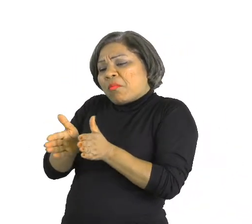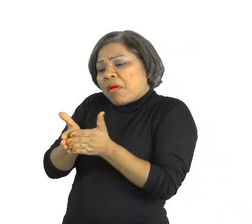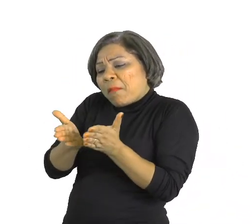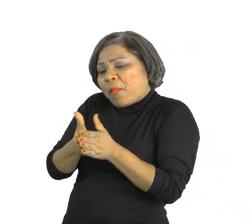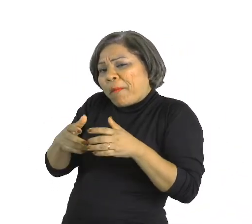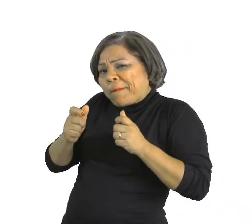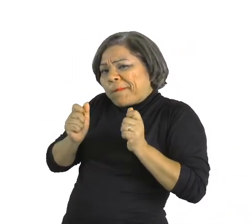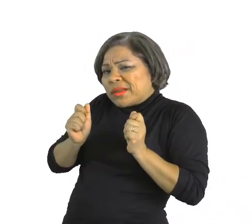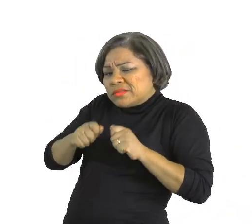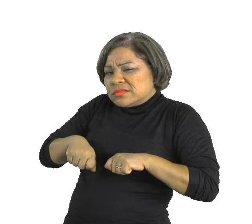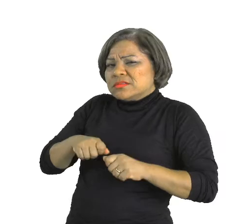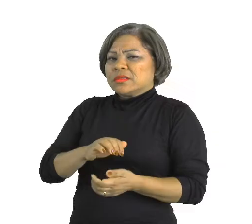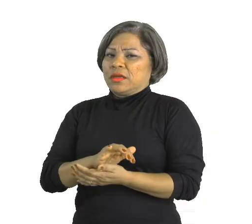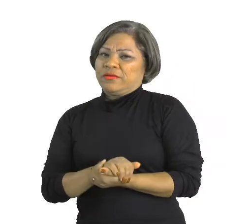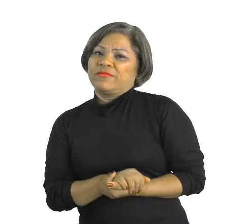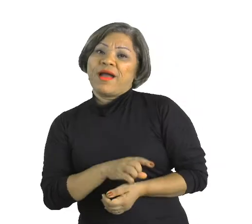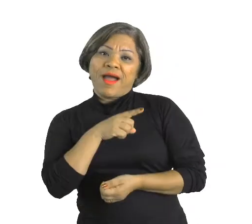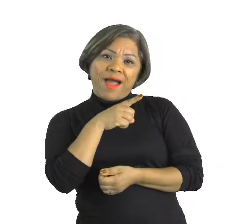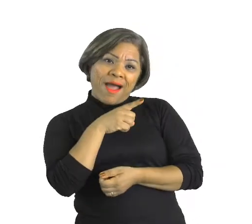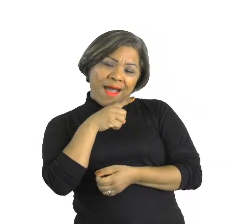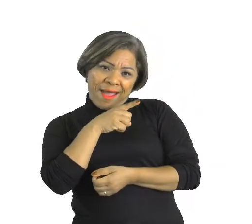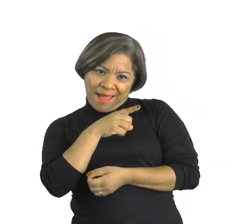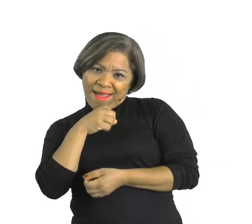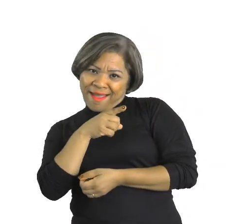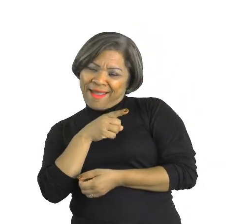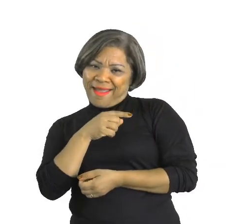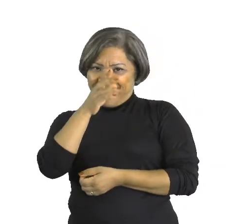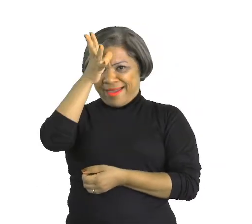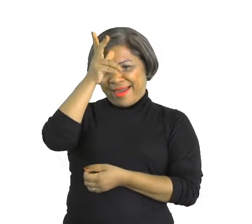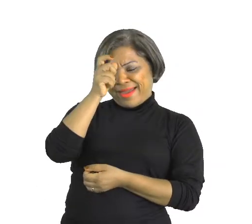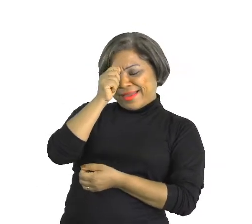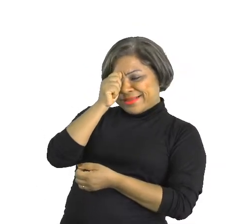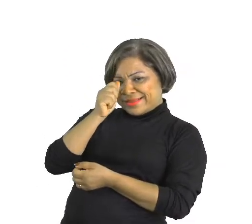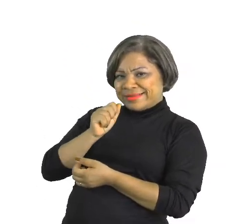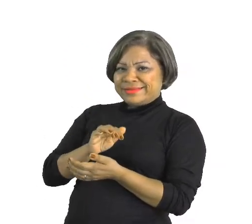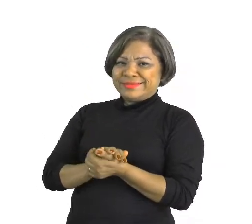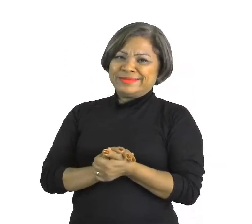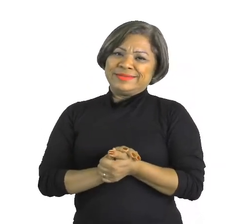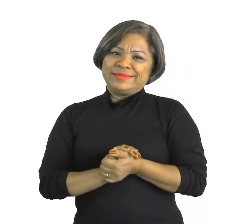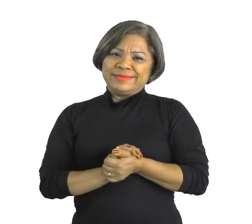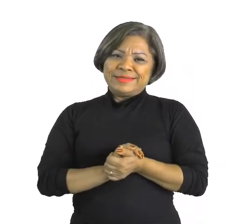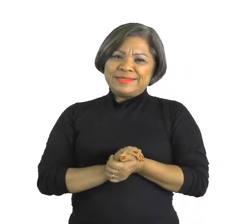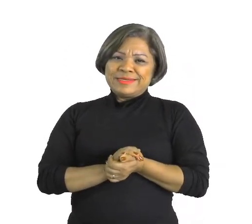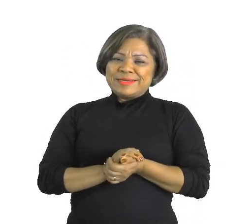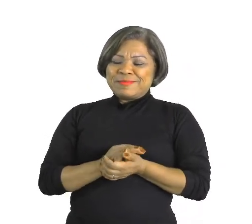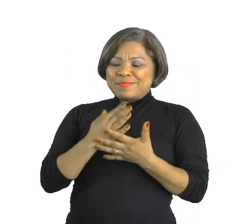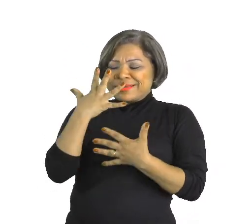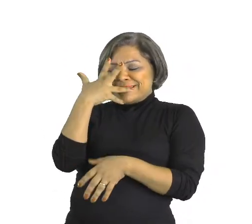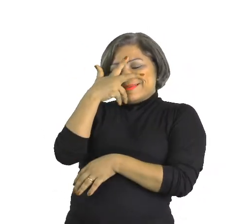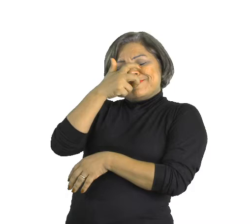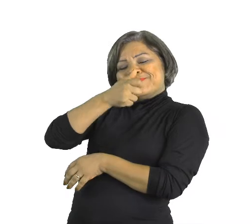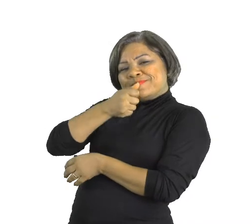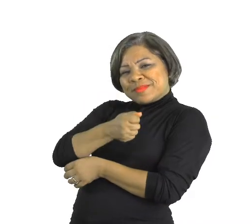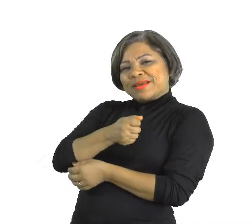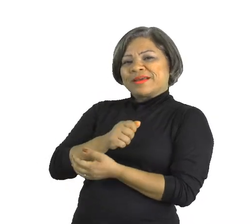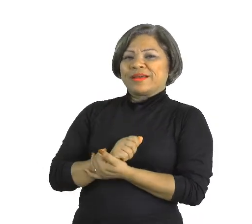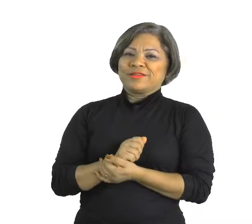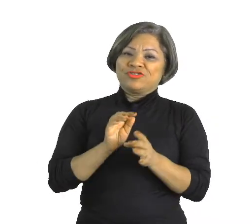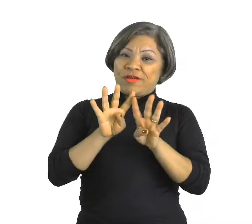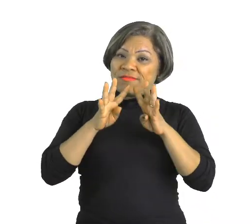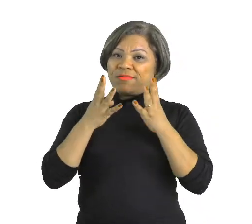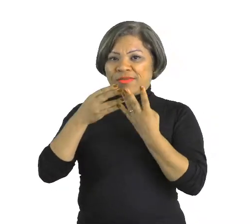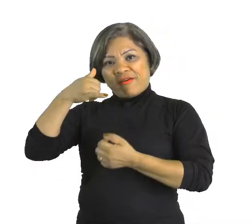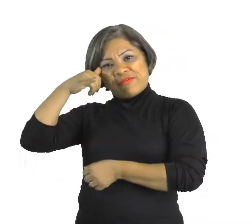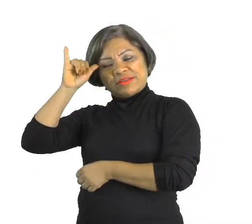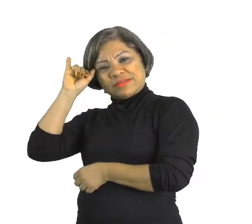galinha mais simpática da fazenda Fricutico. Uma manhã, quando Pipoca visitava